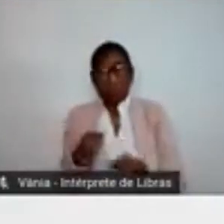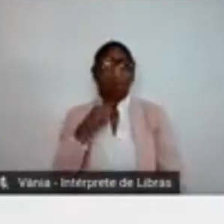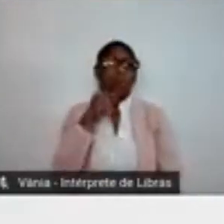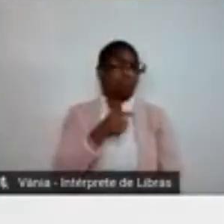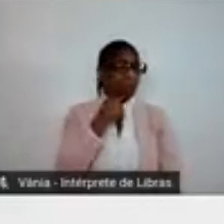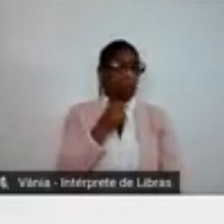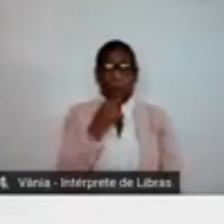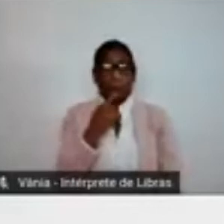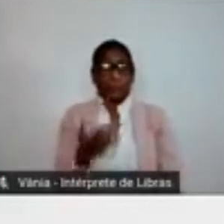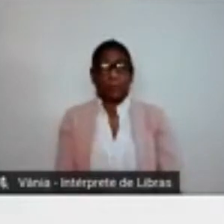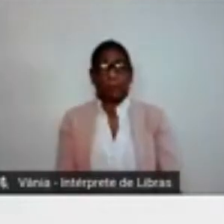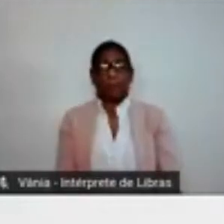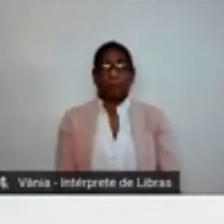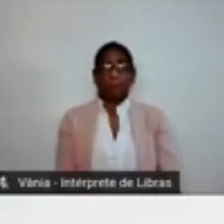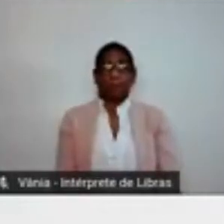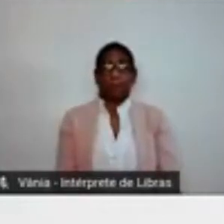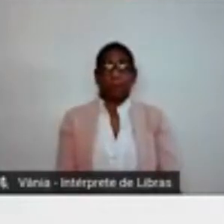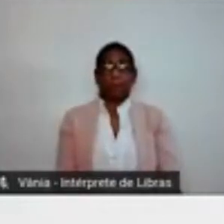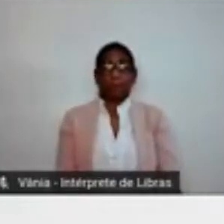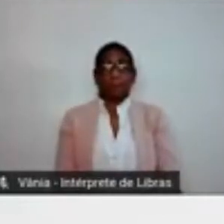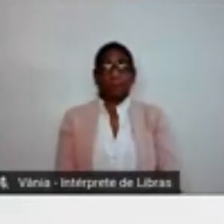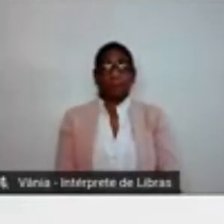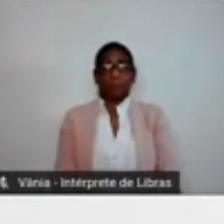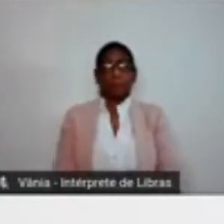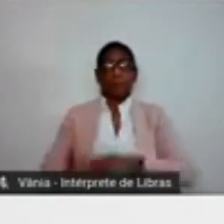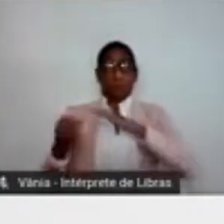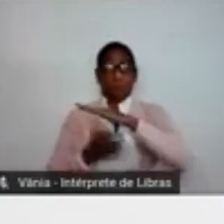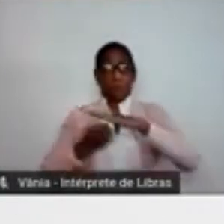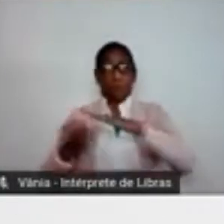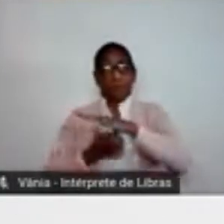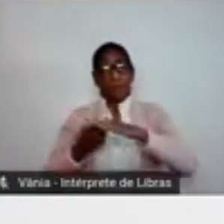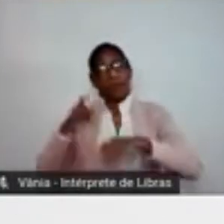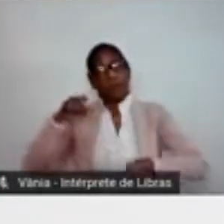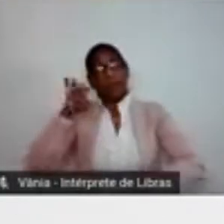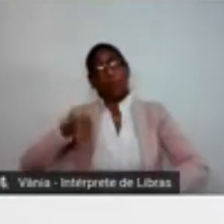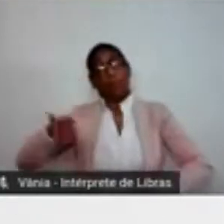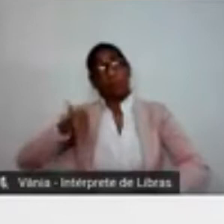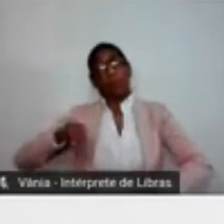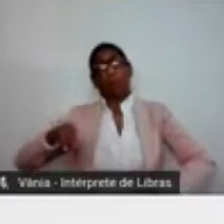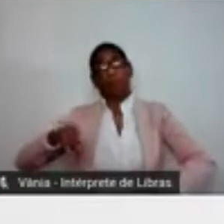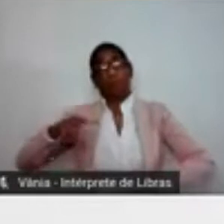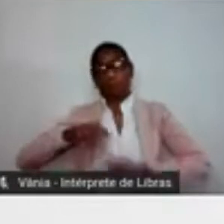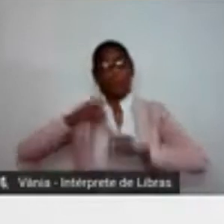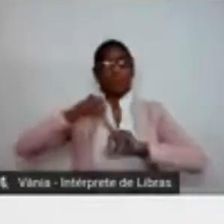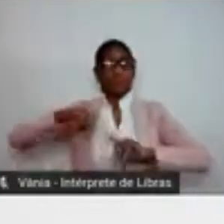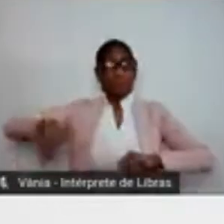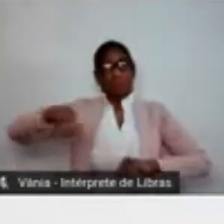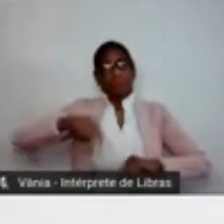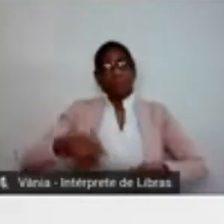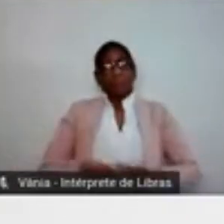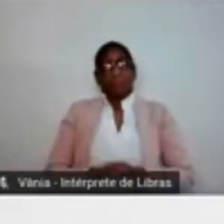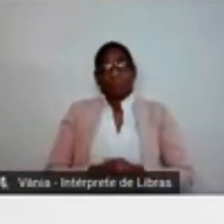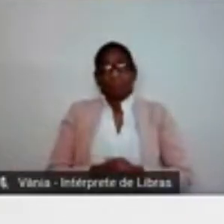operando, mesmo num período mais restritivo. E como é uma indústria também, ela é muito importante para as essenciais,